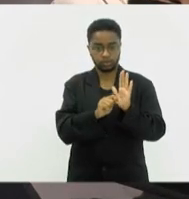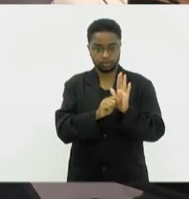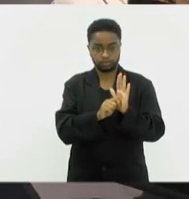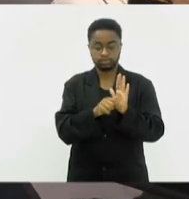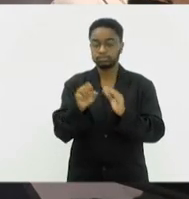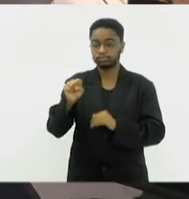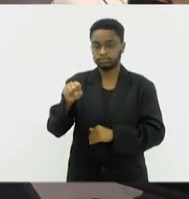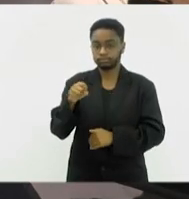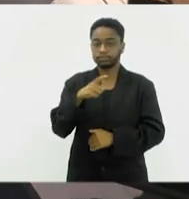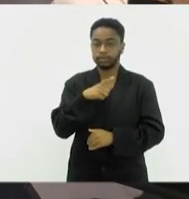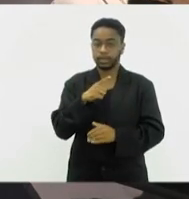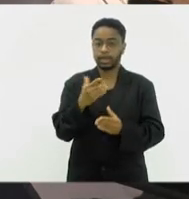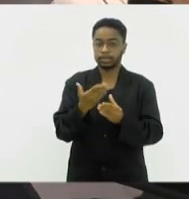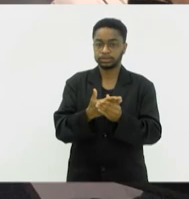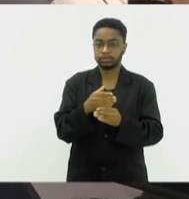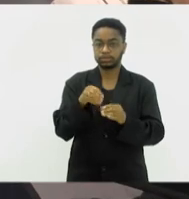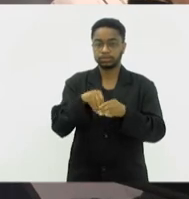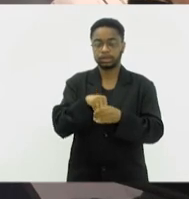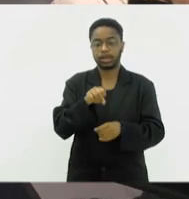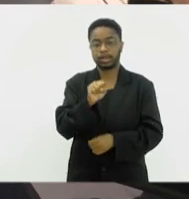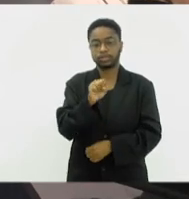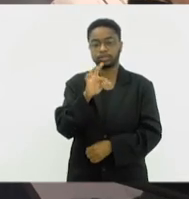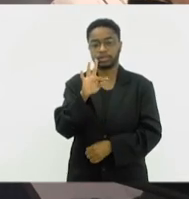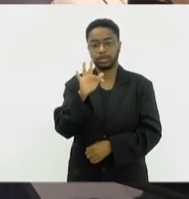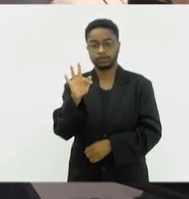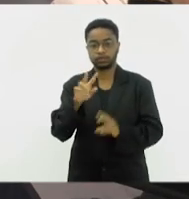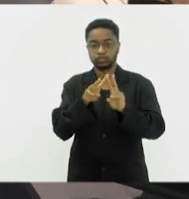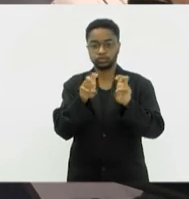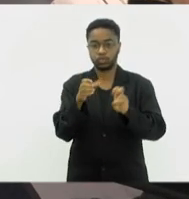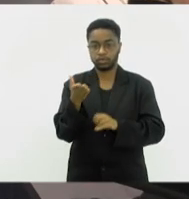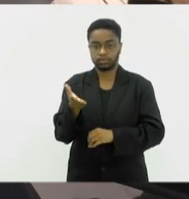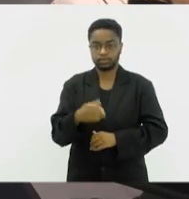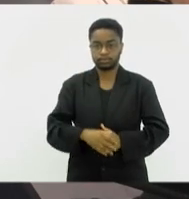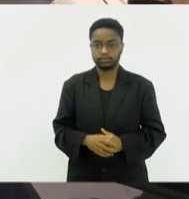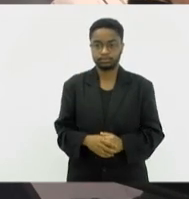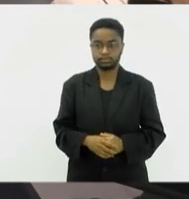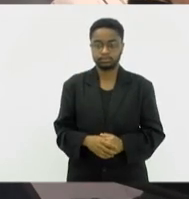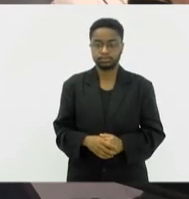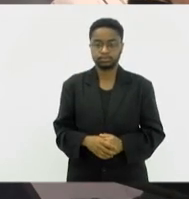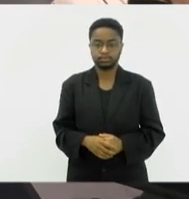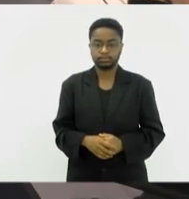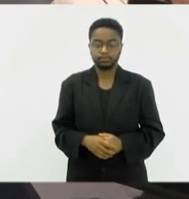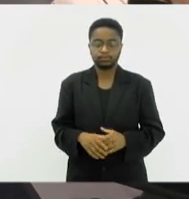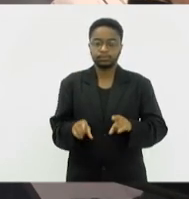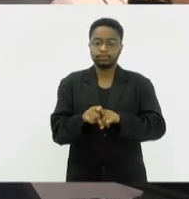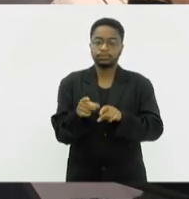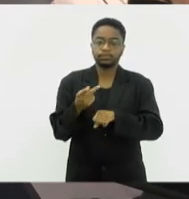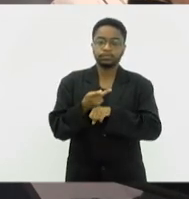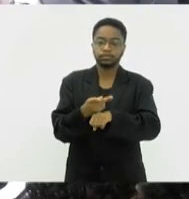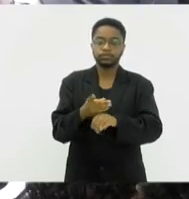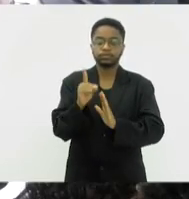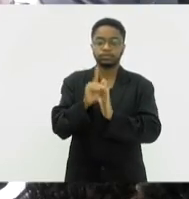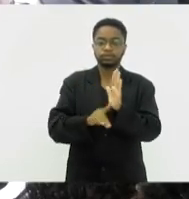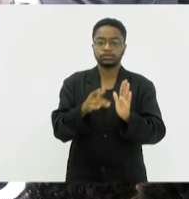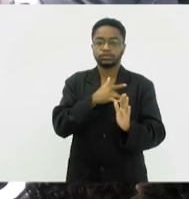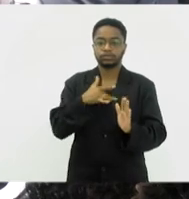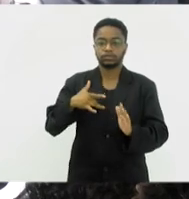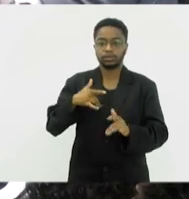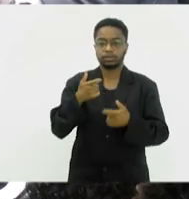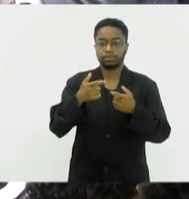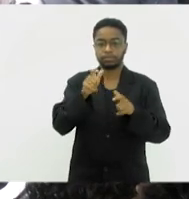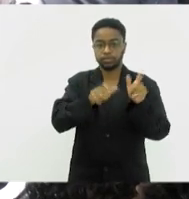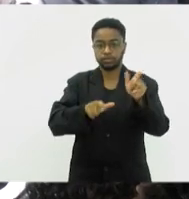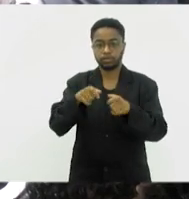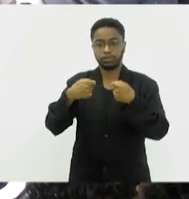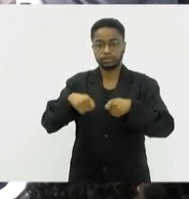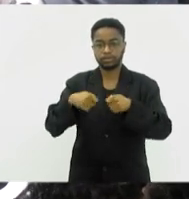ação no STF sobre o tema, deputado. Então, só que o que não há sobre o tema, deputada Dani? Busca pelo direito à saúde de pacientes que necessitam da maconha para